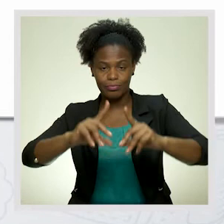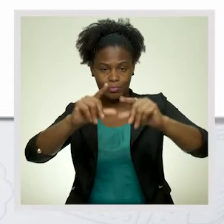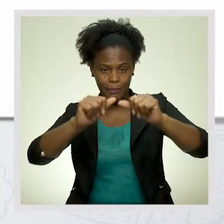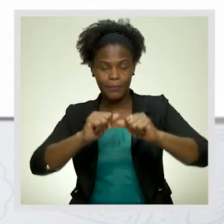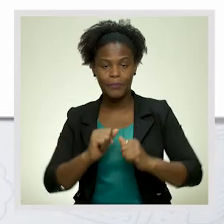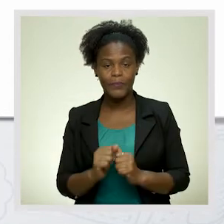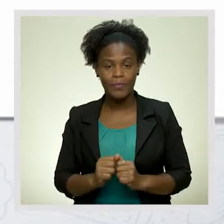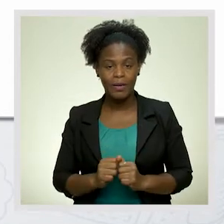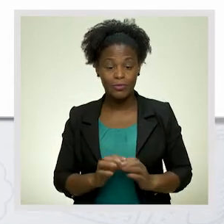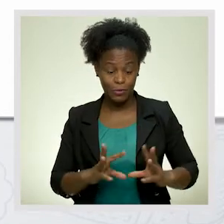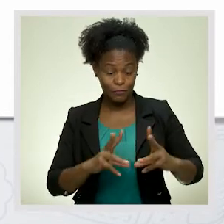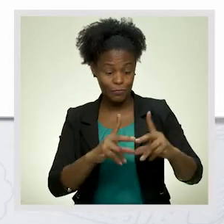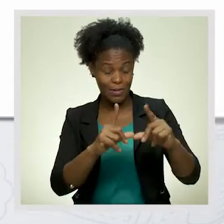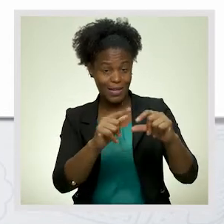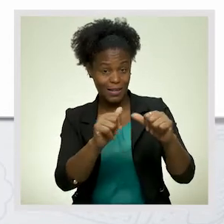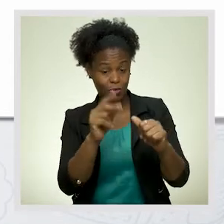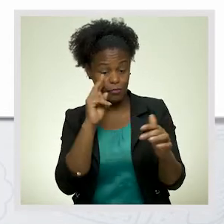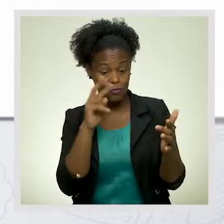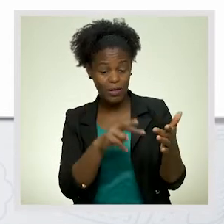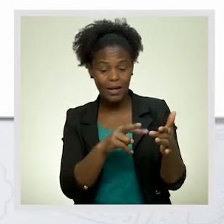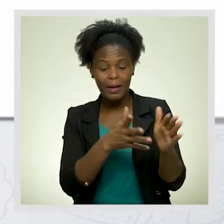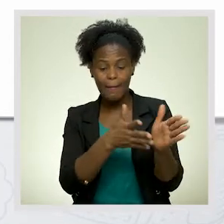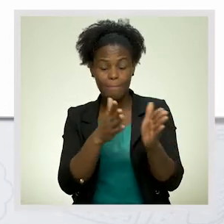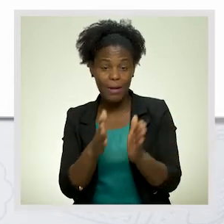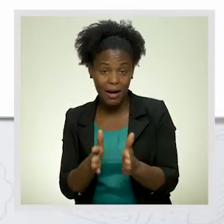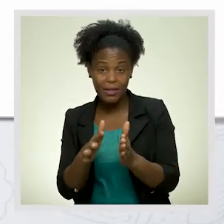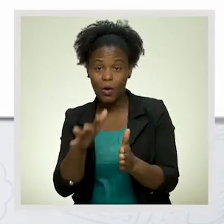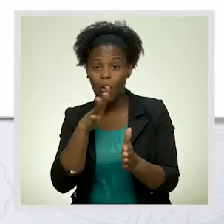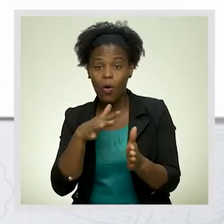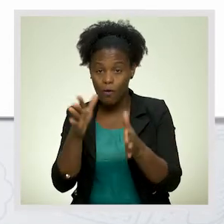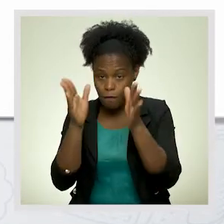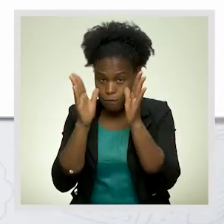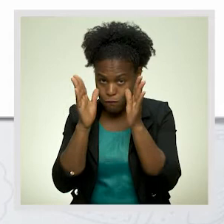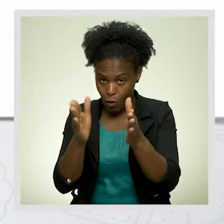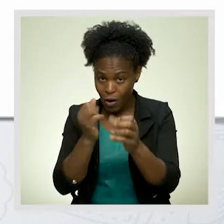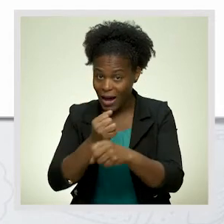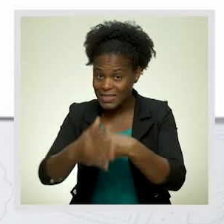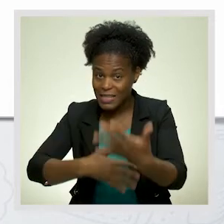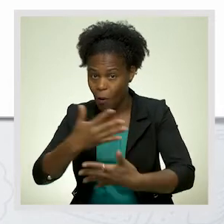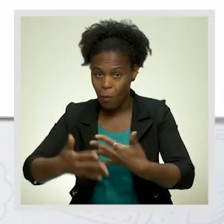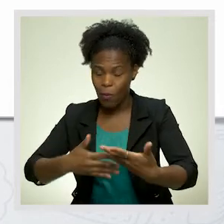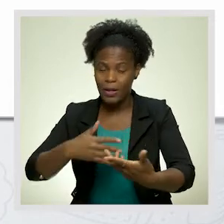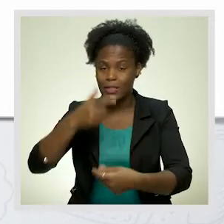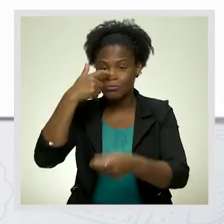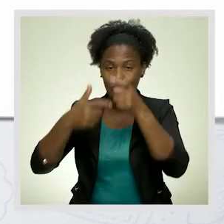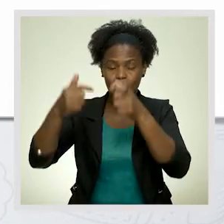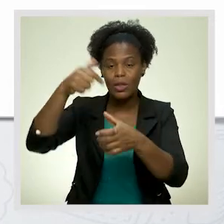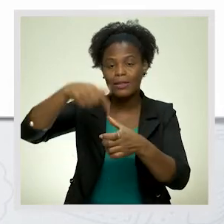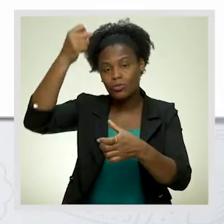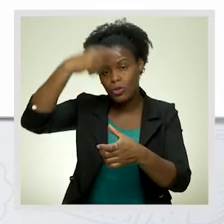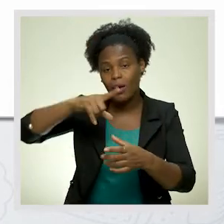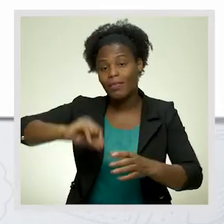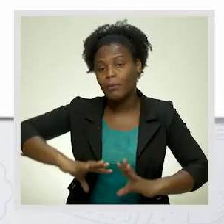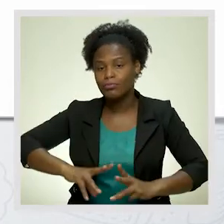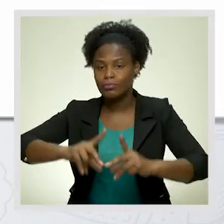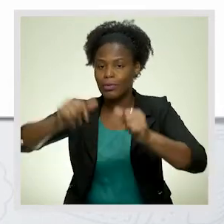o desenvolvimento é a parte em que se põe o foco nas ações das personagens e se desenvolve a